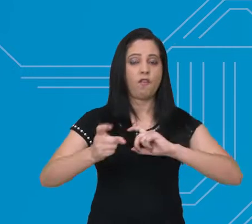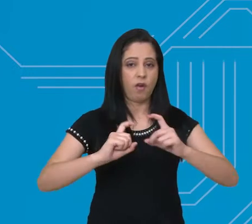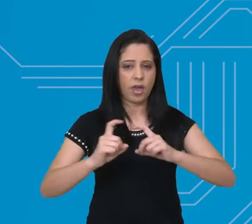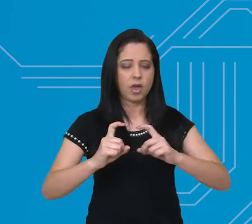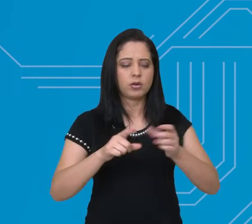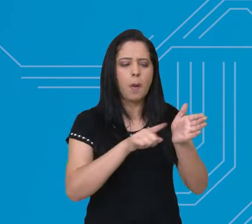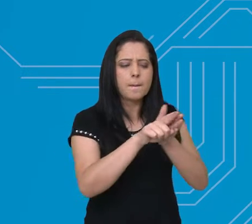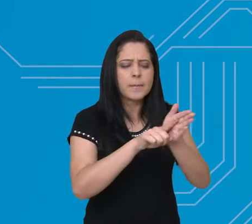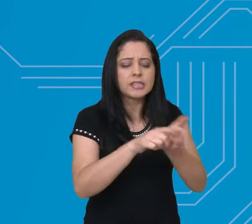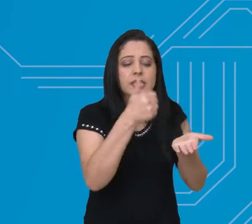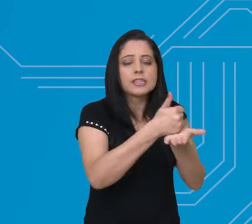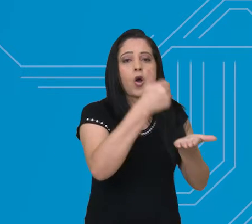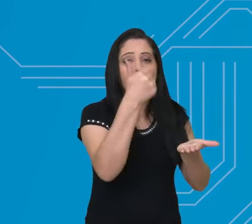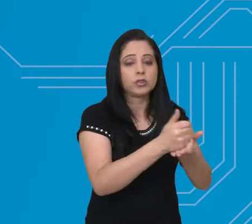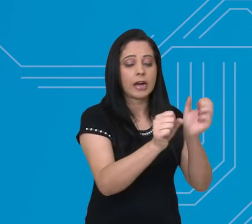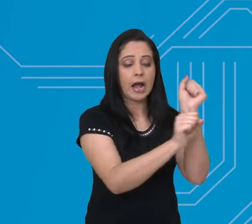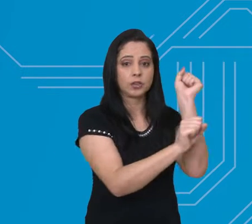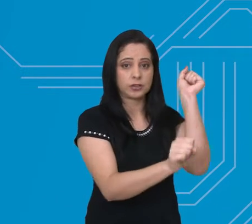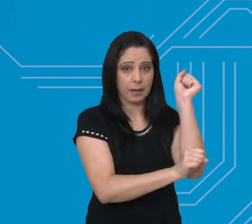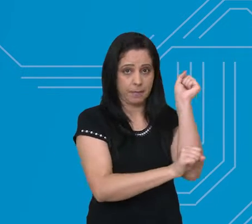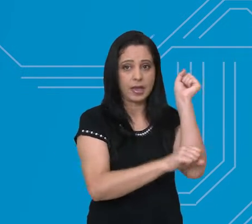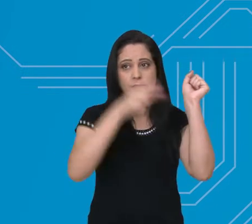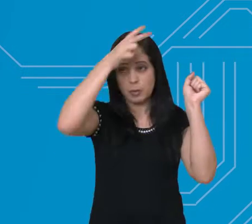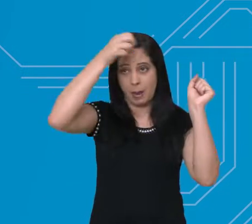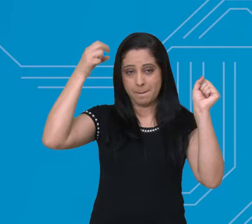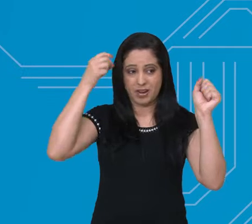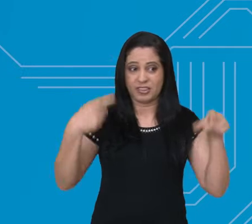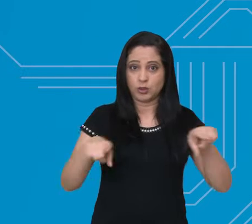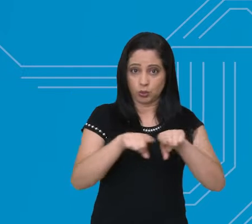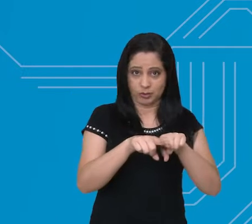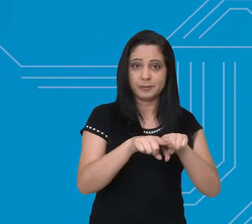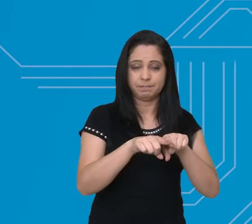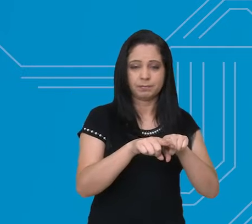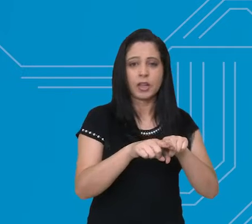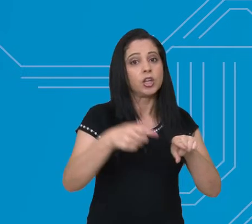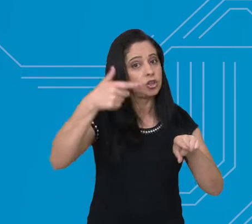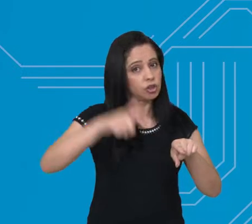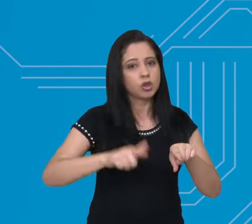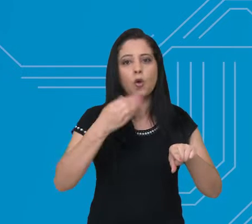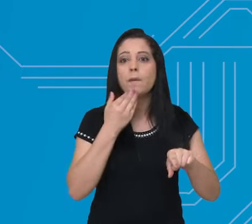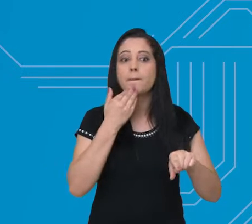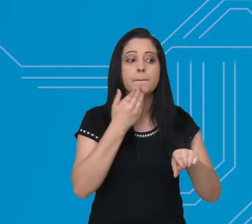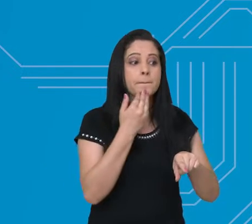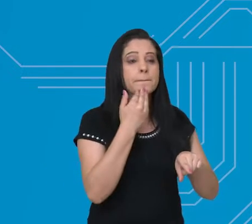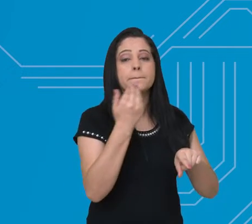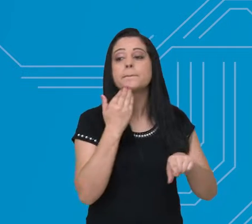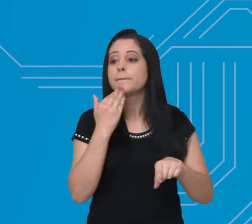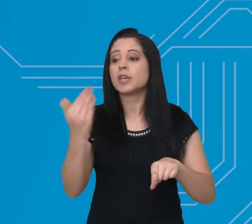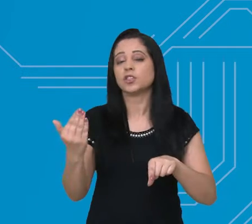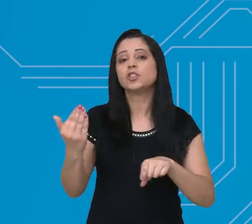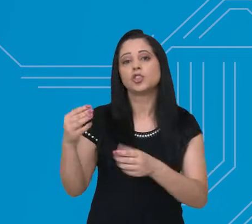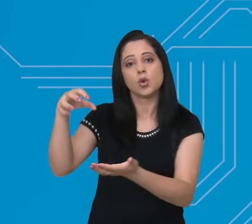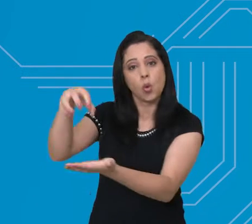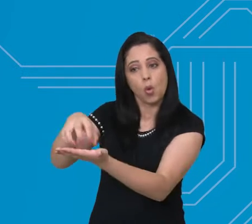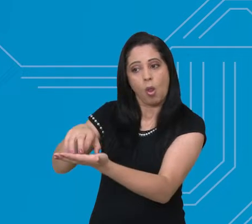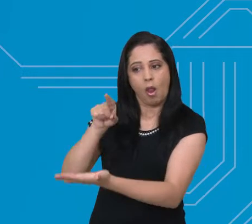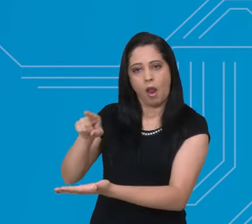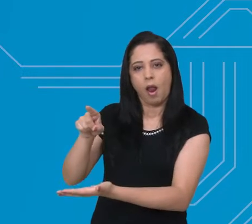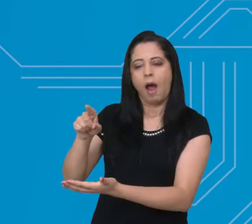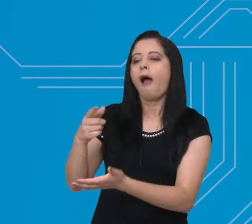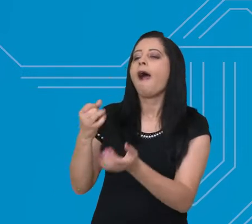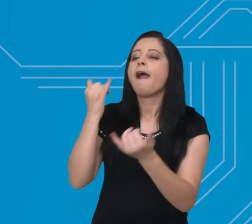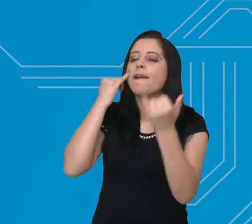possíveis irregularidades no contrato firmado entre a concessionária e a Prefeitura, solicitou novas informações à Arcesp, o órgão